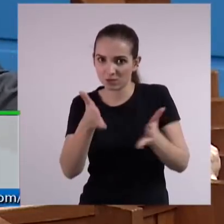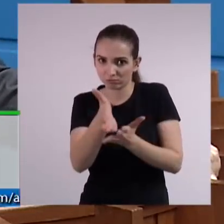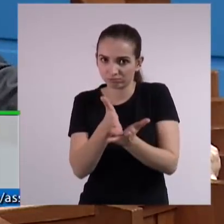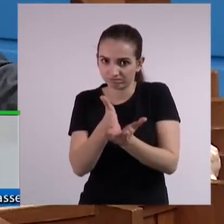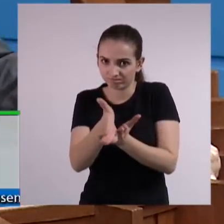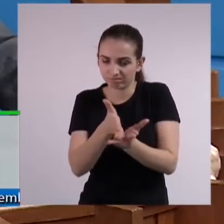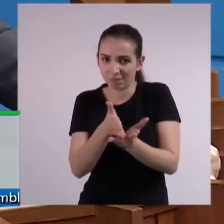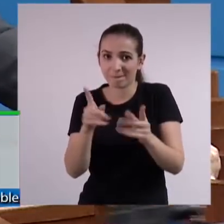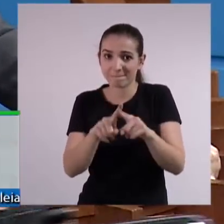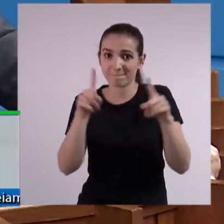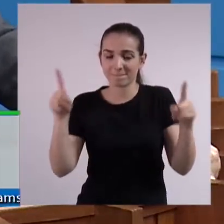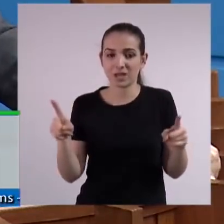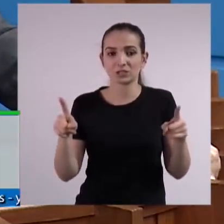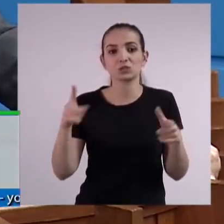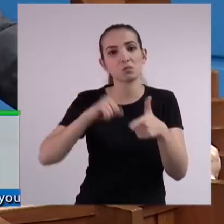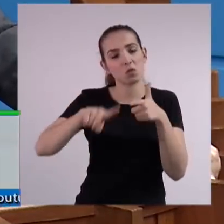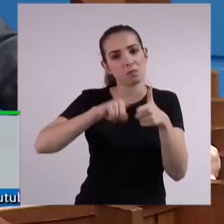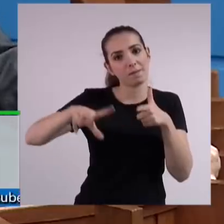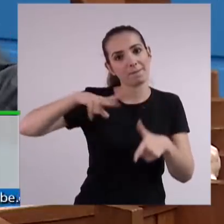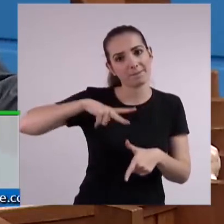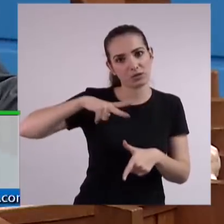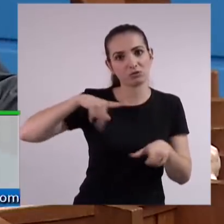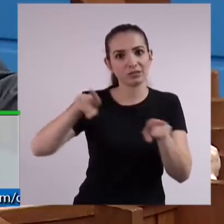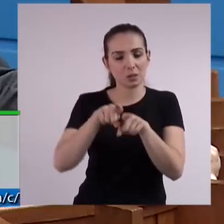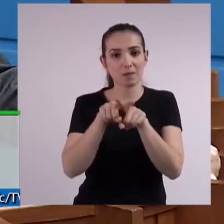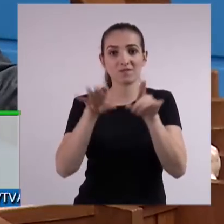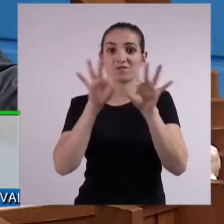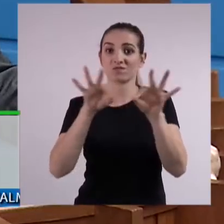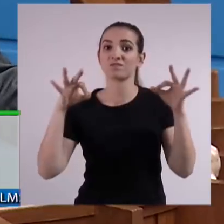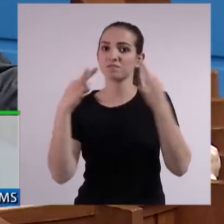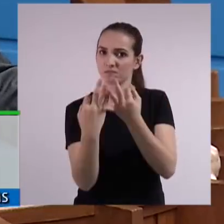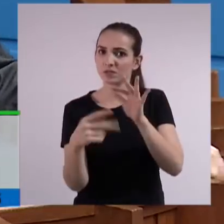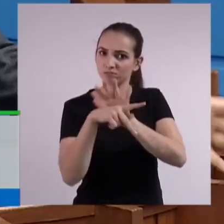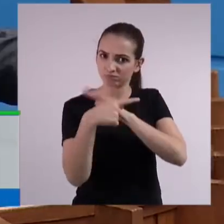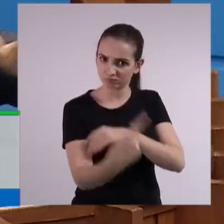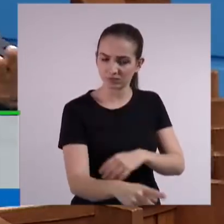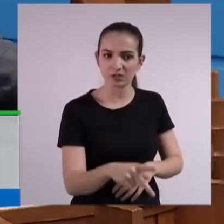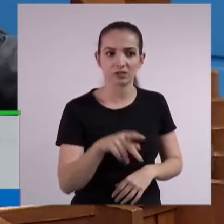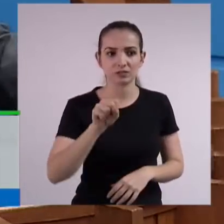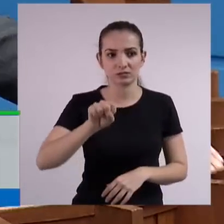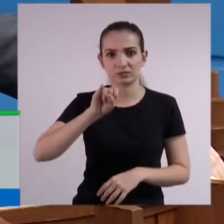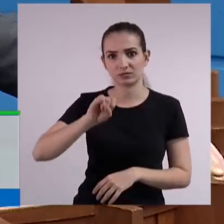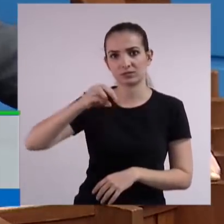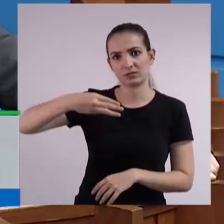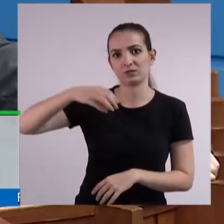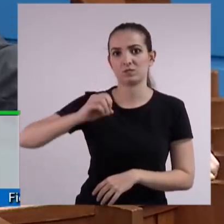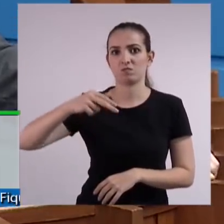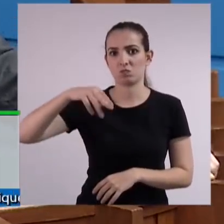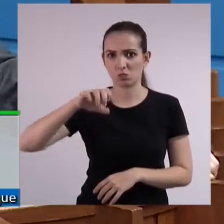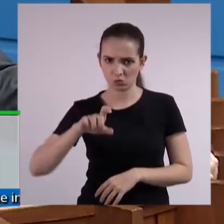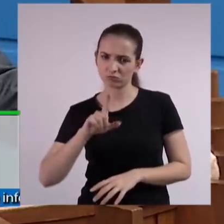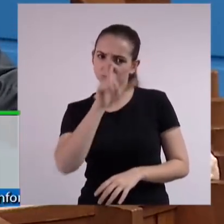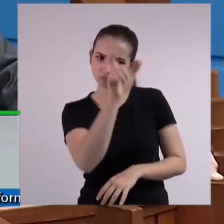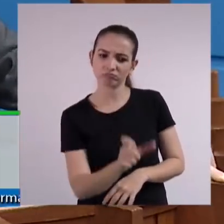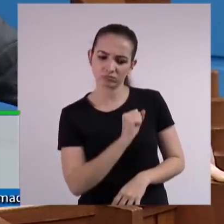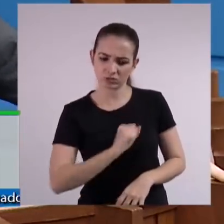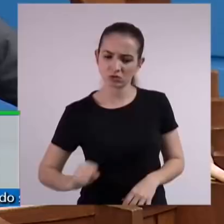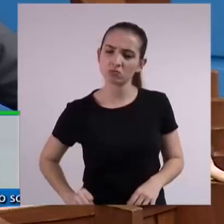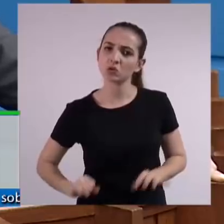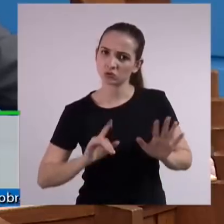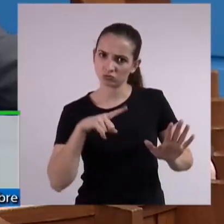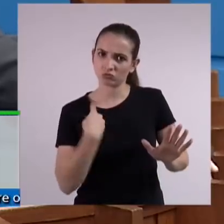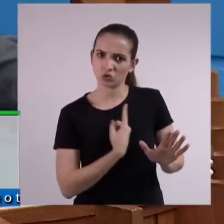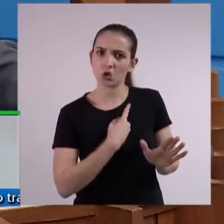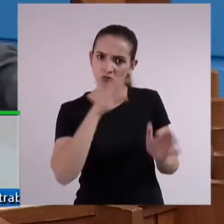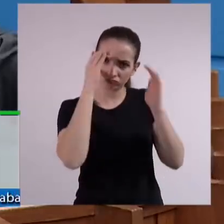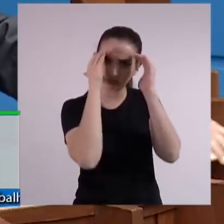problemas de ordem particulares e familiares, que nós entendemos, a senadora